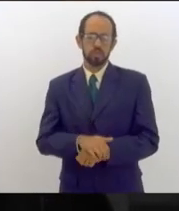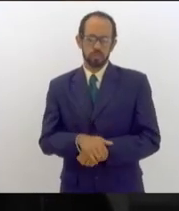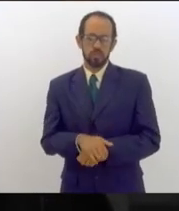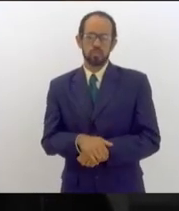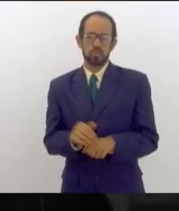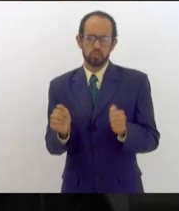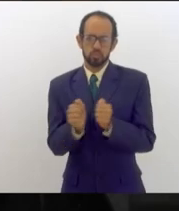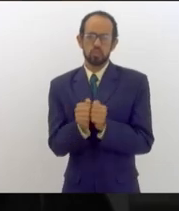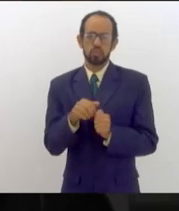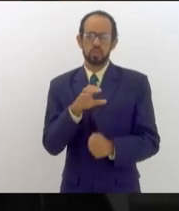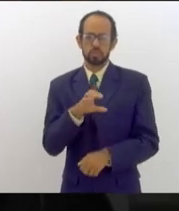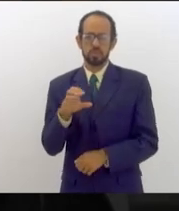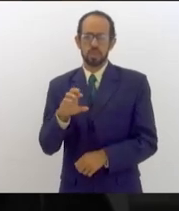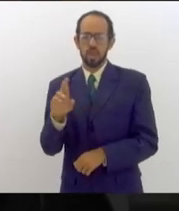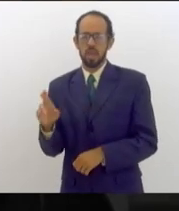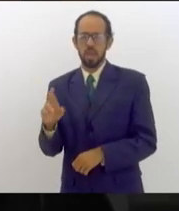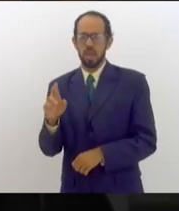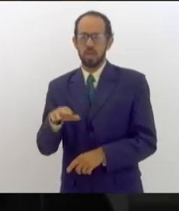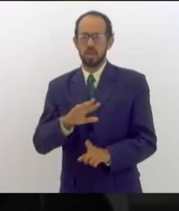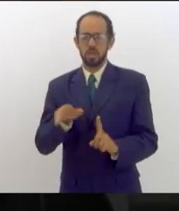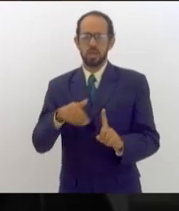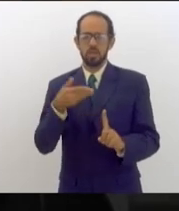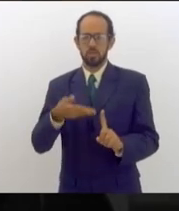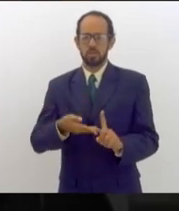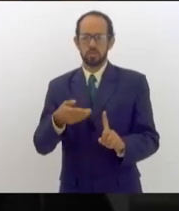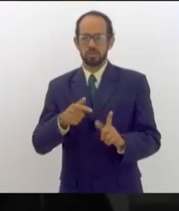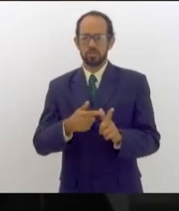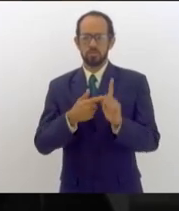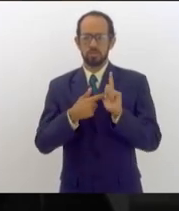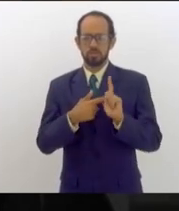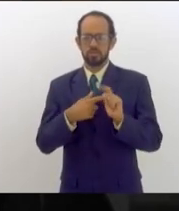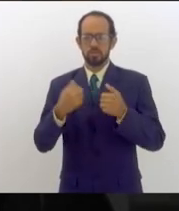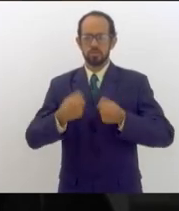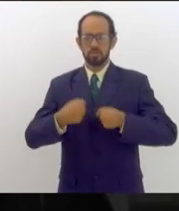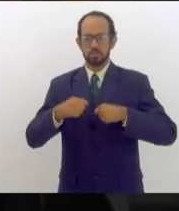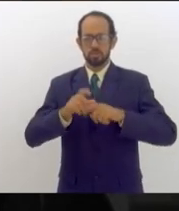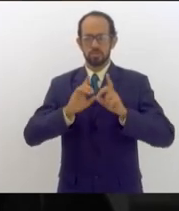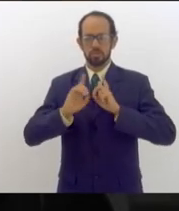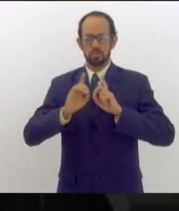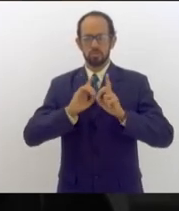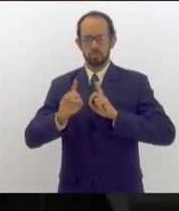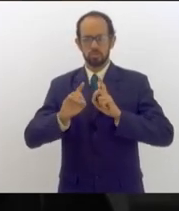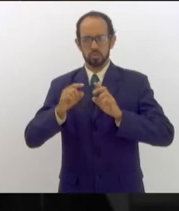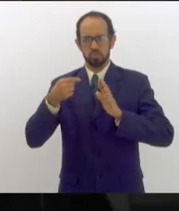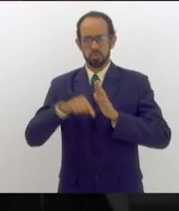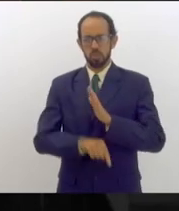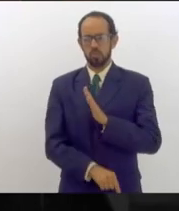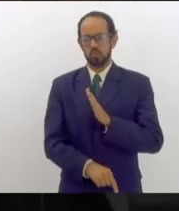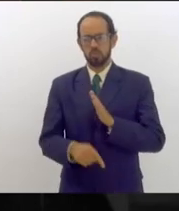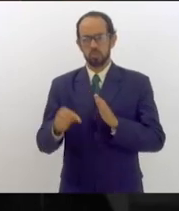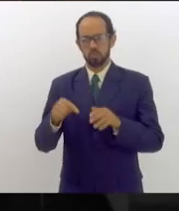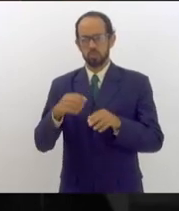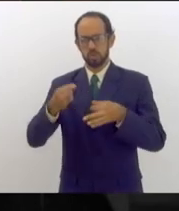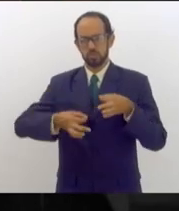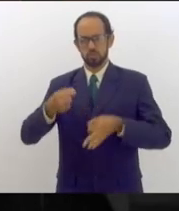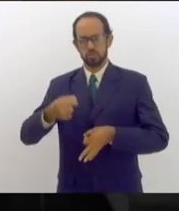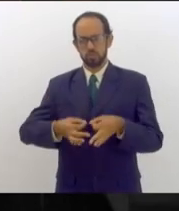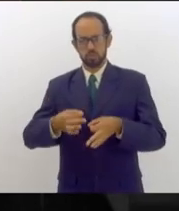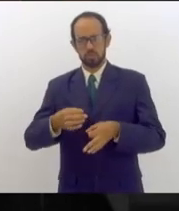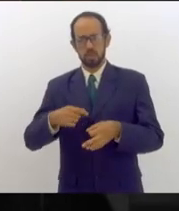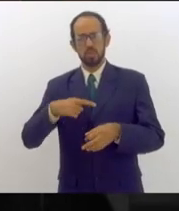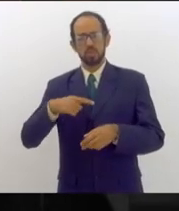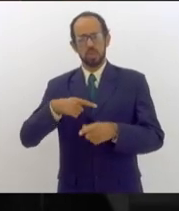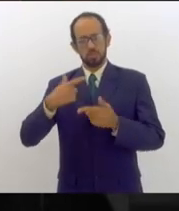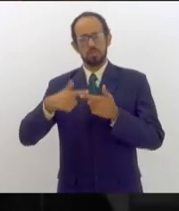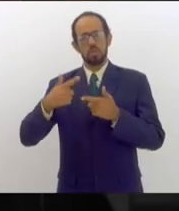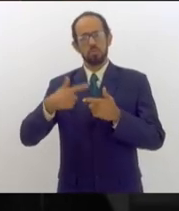junto com a CCR reconhecendo uma dívida que tem que ser discutida com profundidade no âmbito da justiça porque existem problemas operacionais